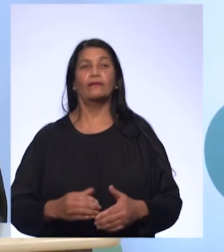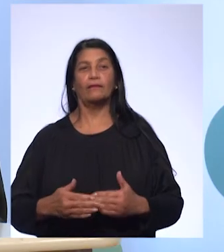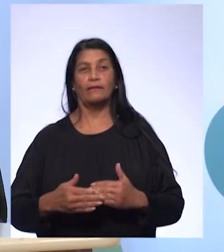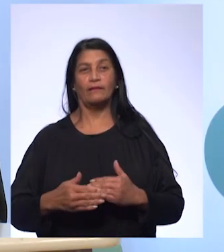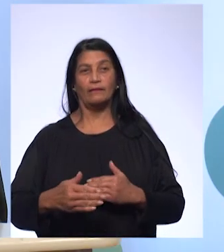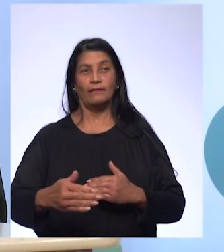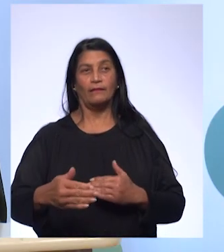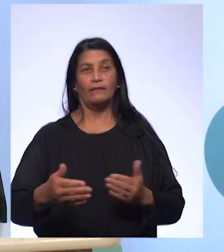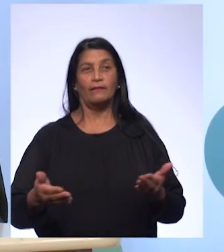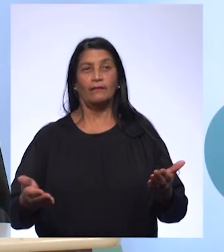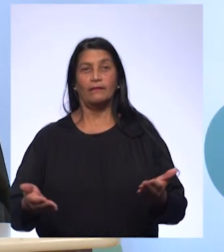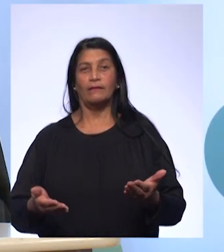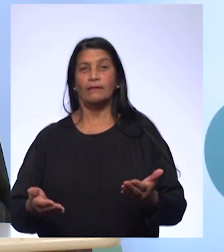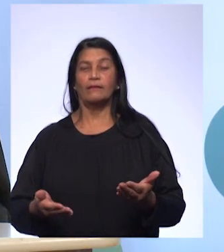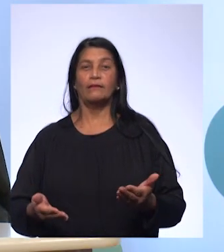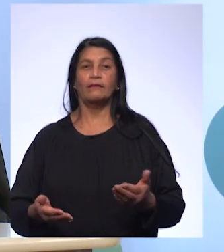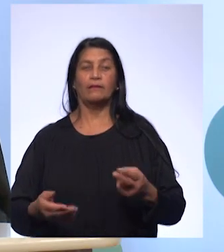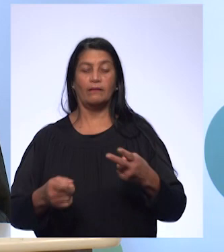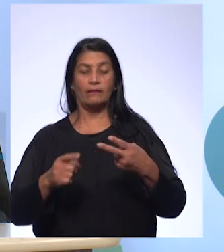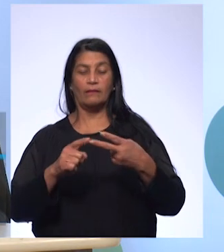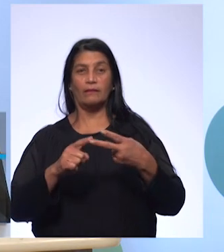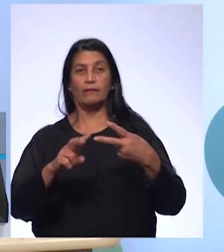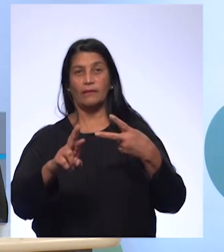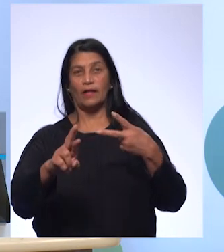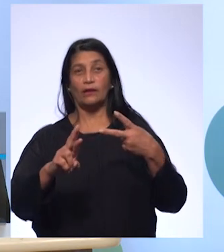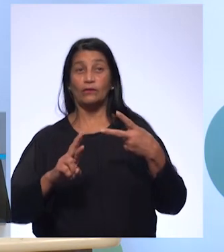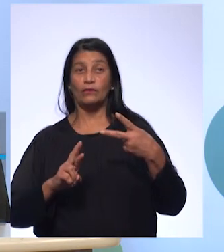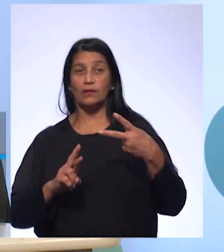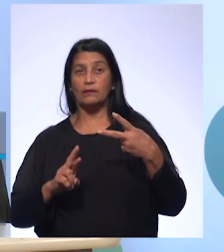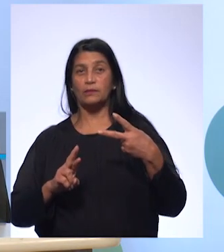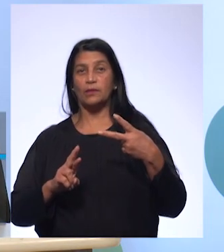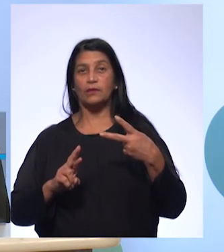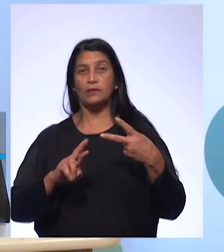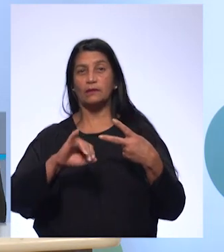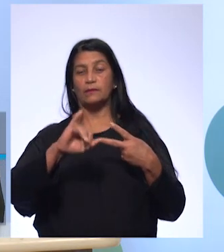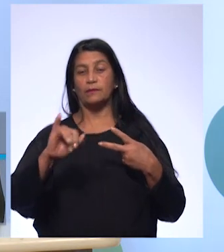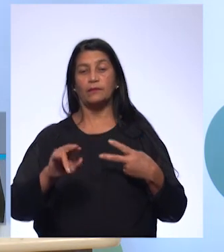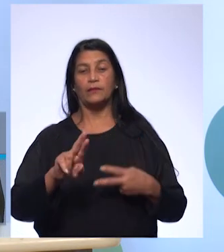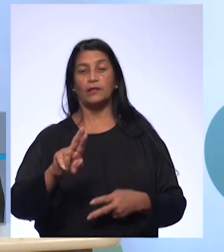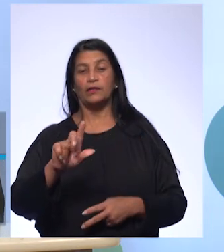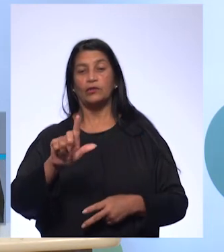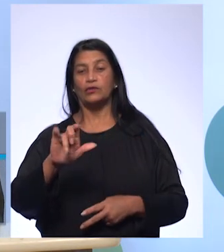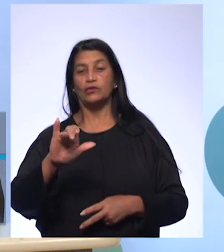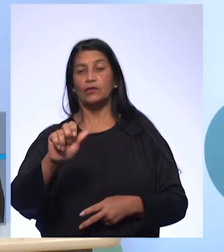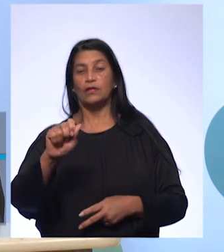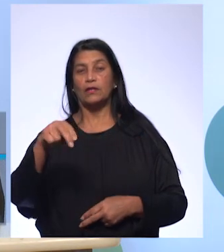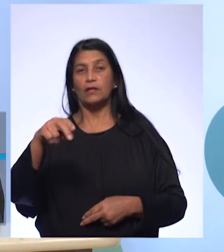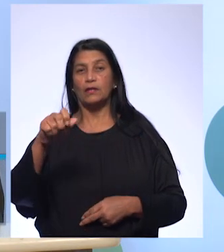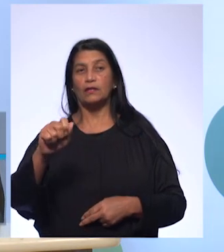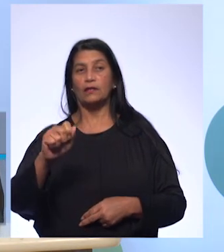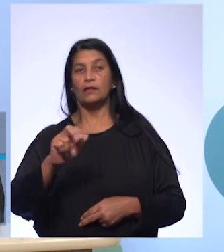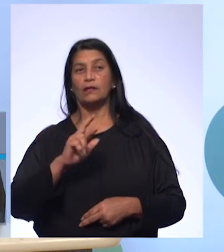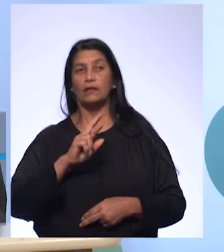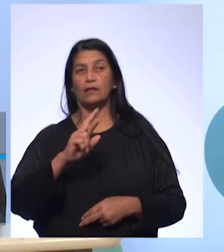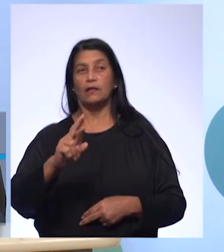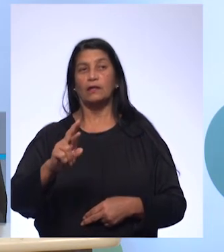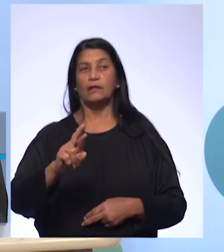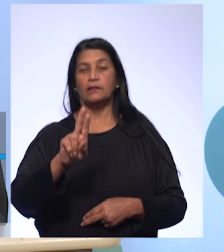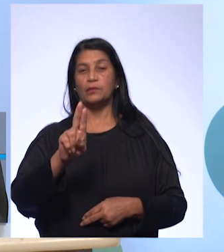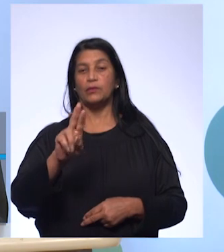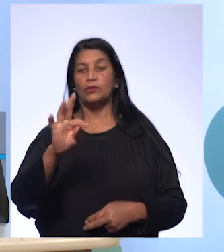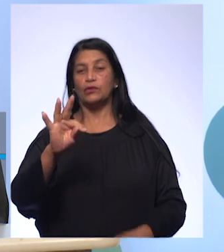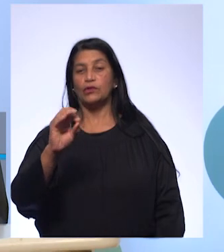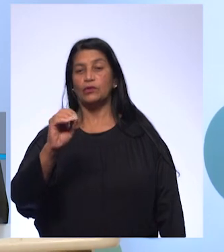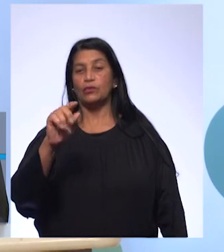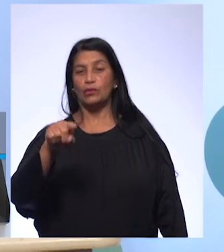Vamos lá, gente. Vamos pegar apenas 2 respostas aqui. A Juliana diz utópica porque é apenas um